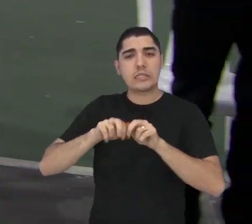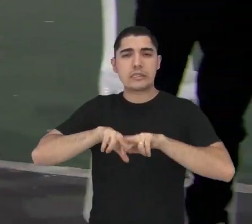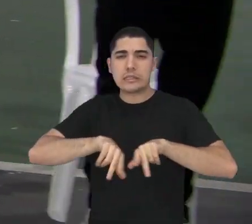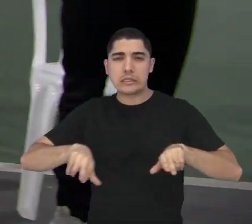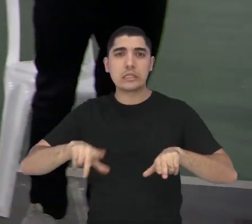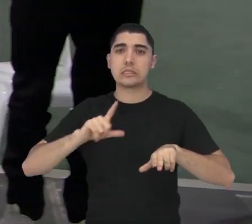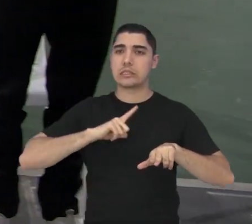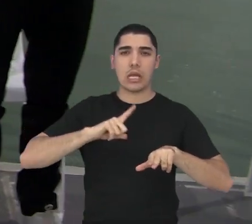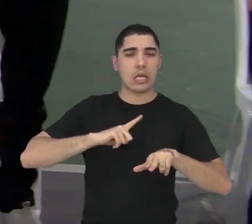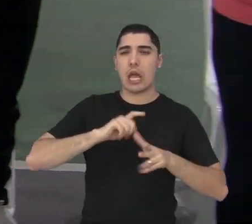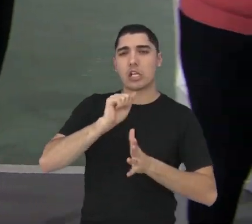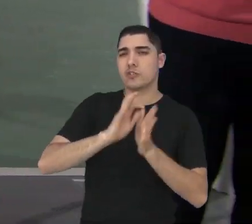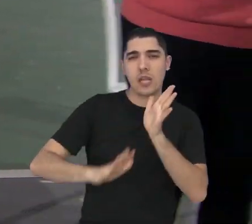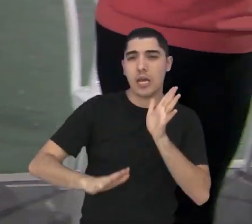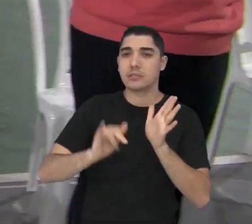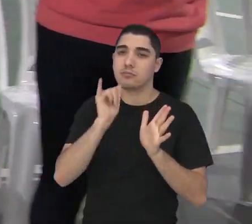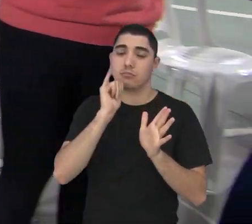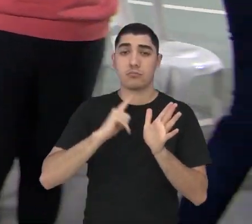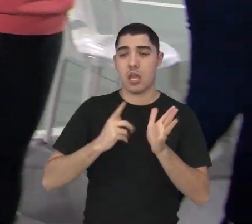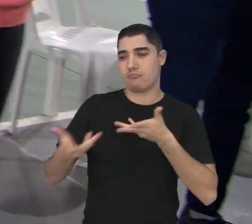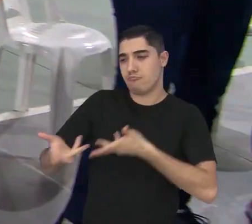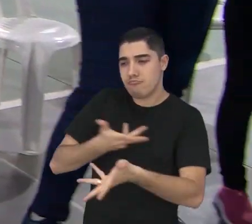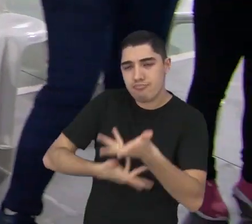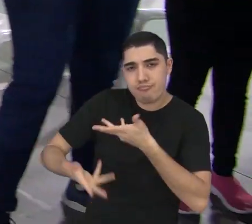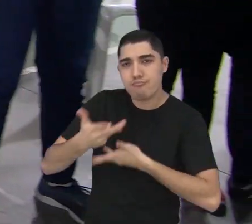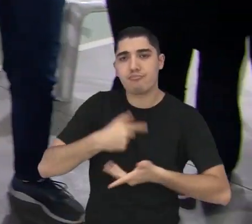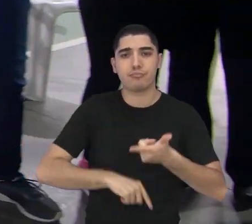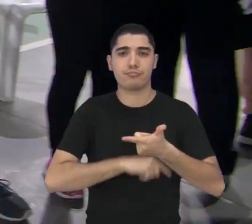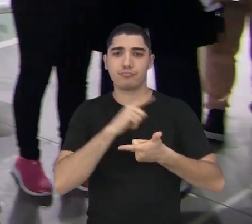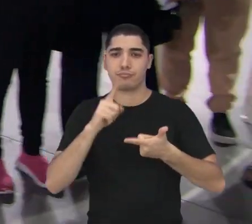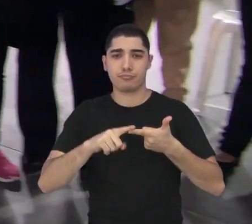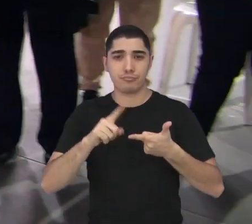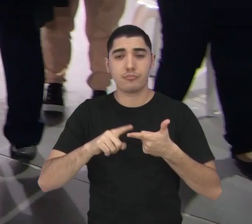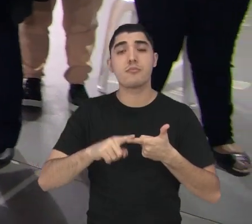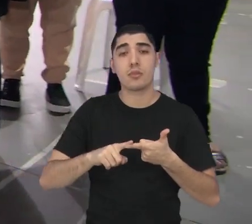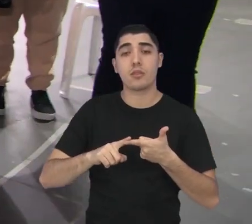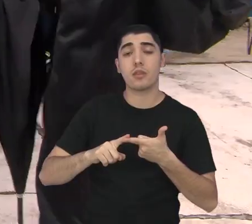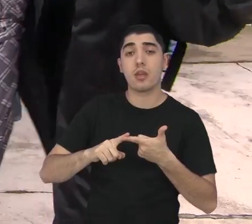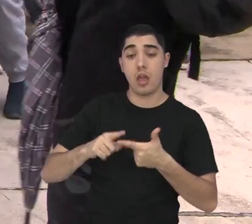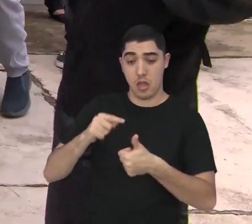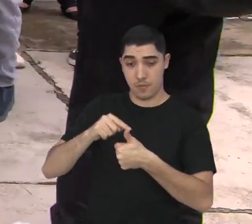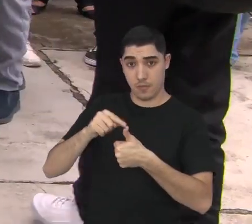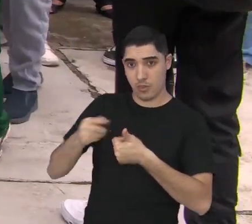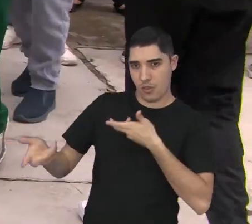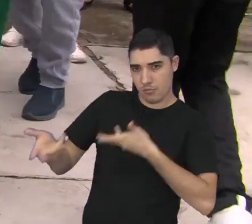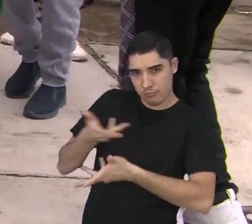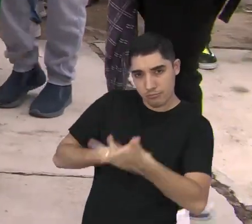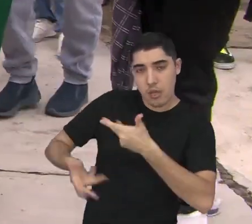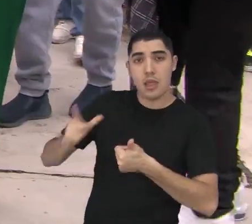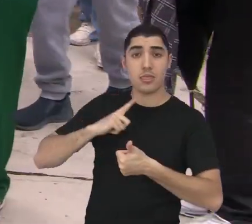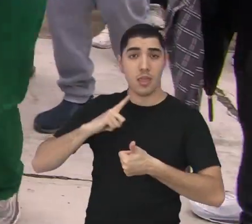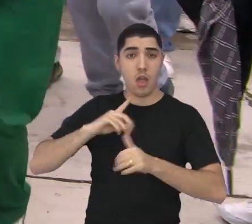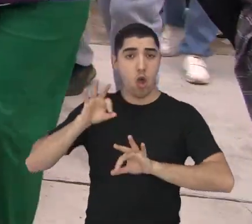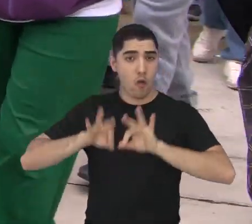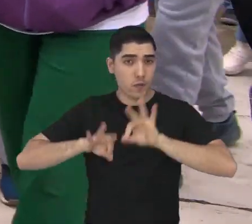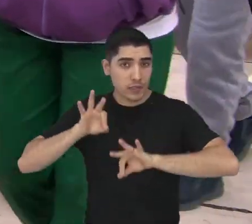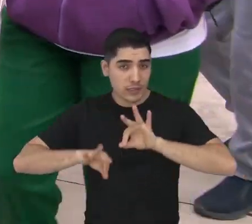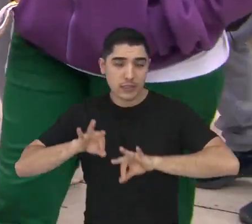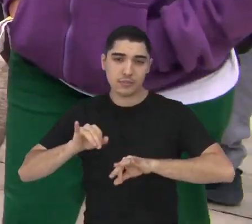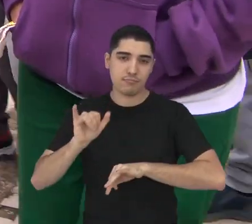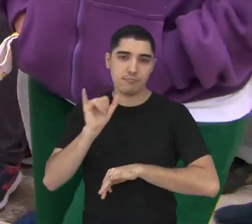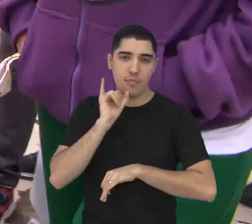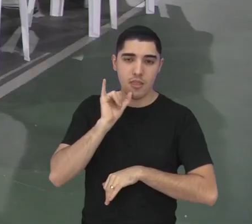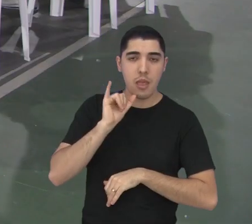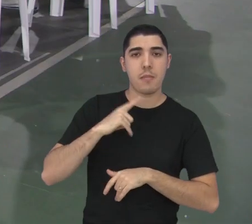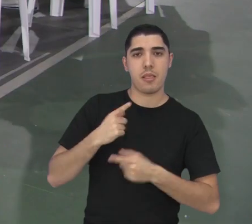dentro das atividades que nós temos. Nós temos o serviço de convivência aqui, né? E o serviço de convivência ele trabalha com algumas